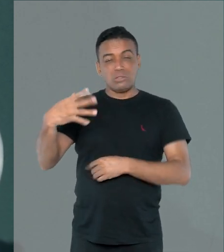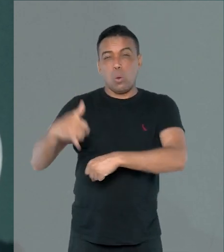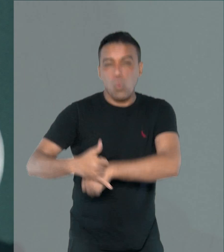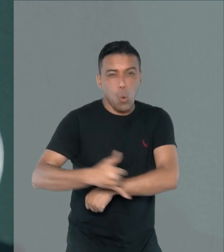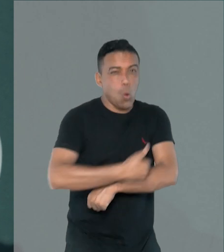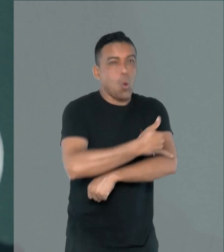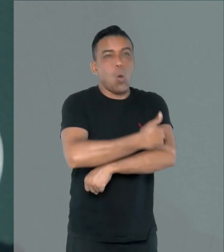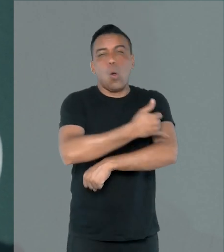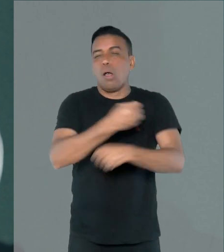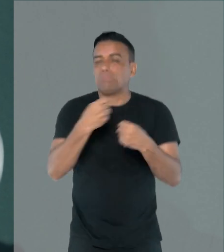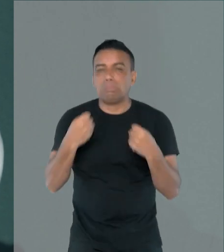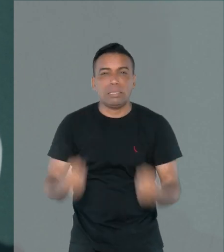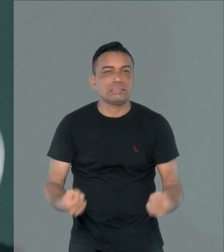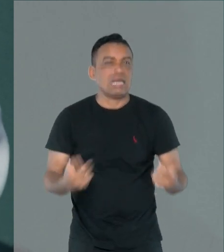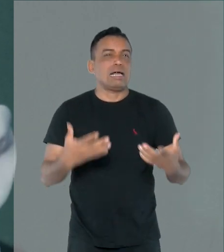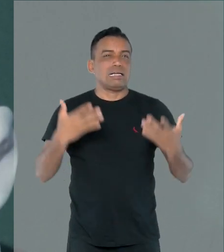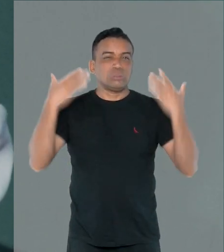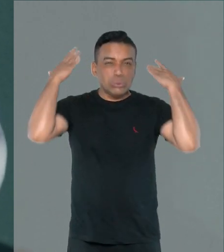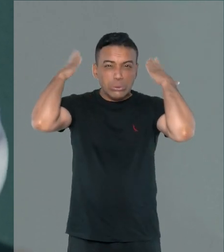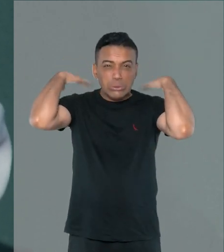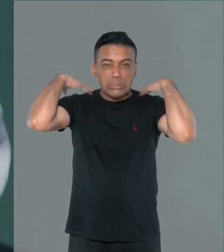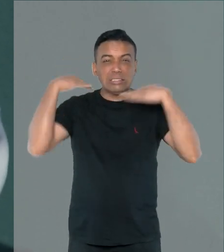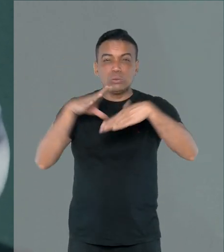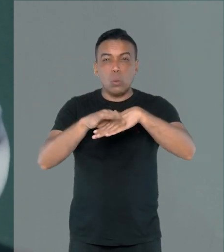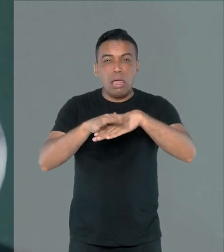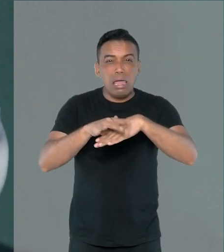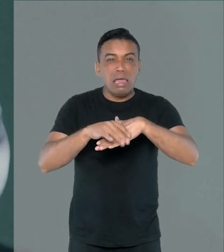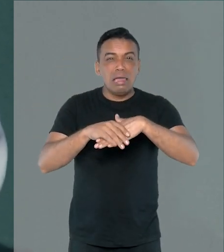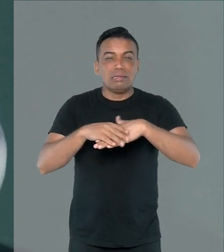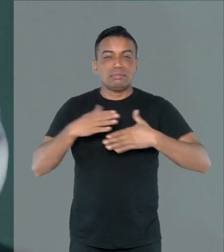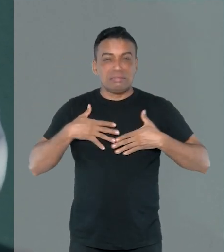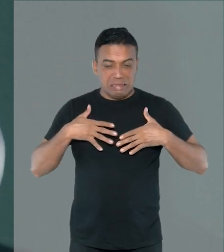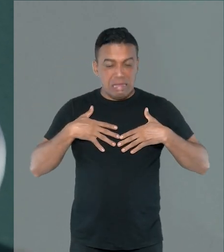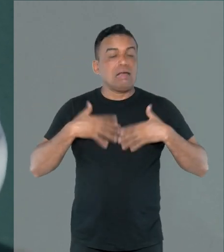e insiste em sair no inverno gelado. Pede para ele. Ela andava num carrinho,